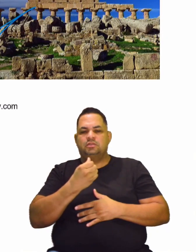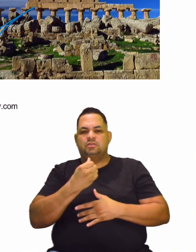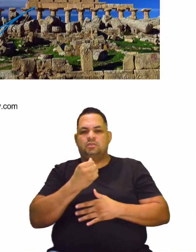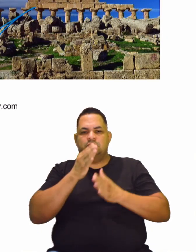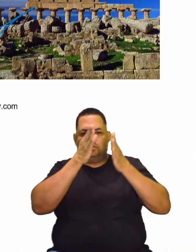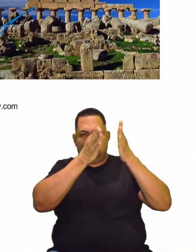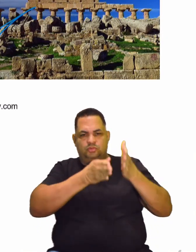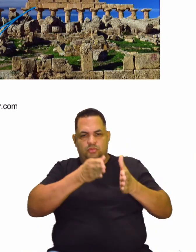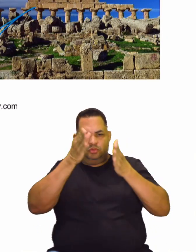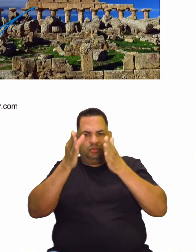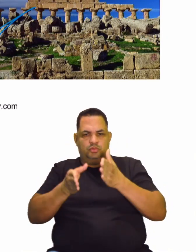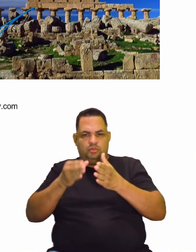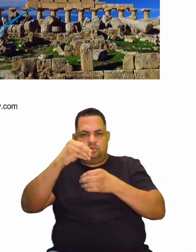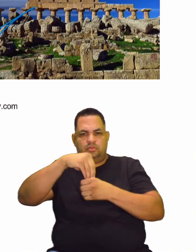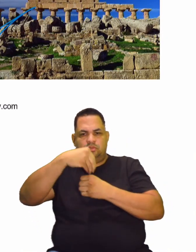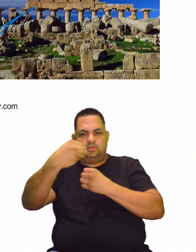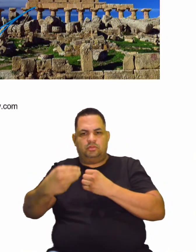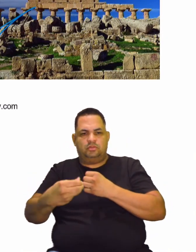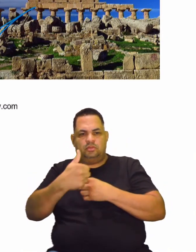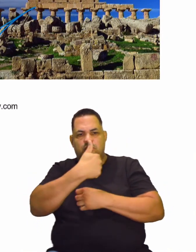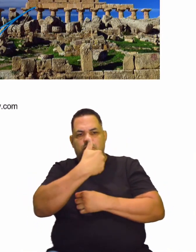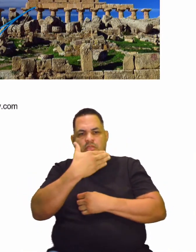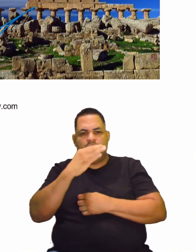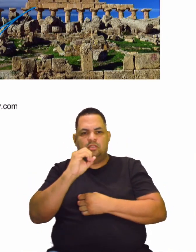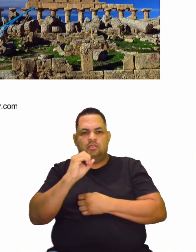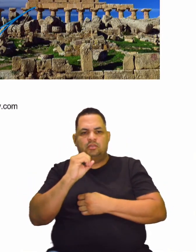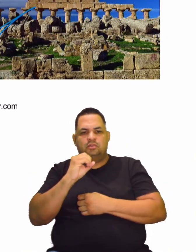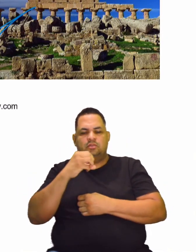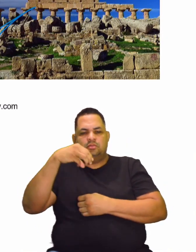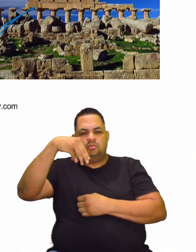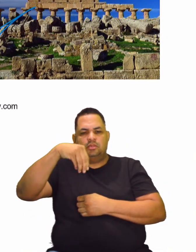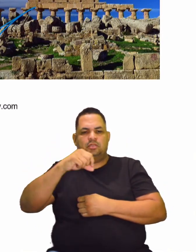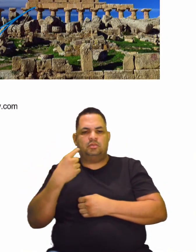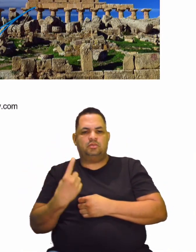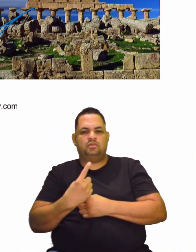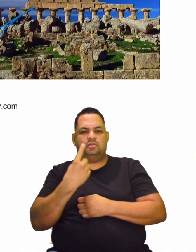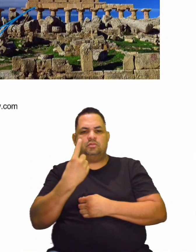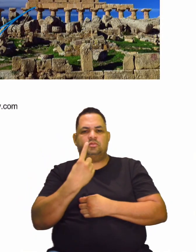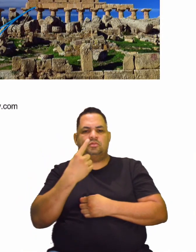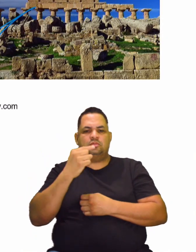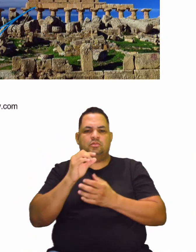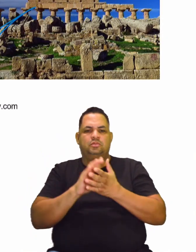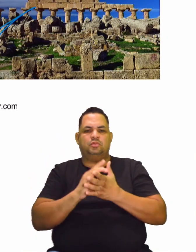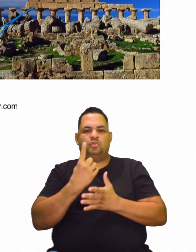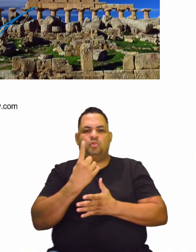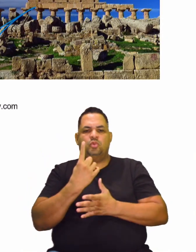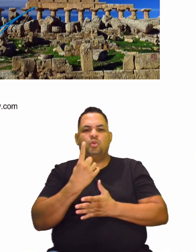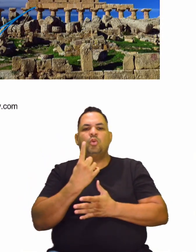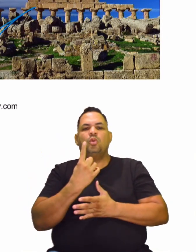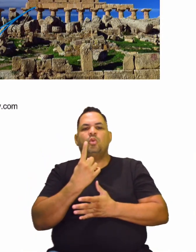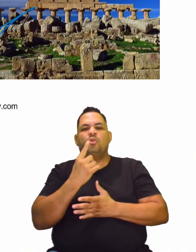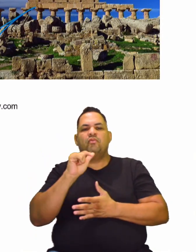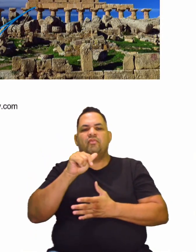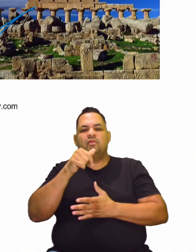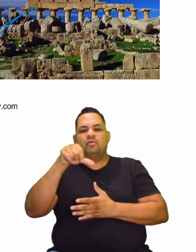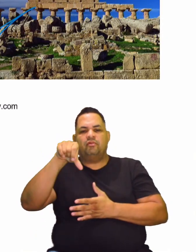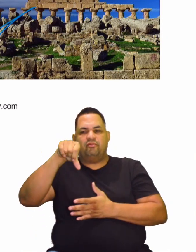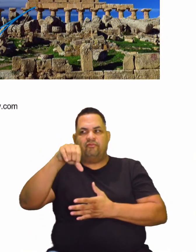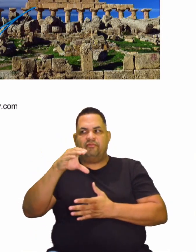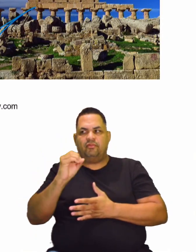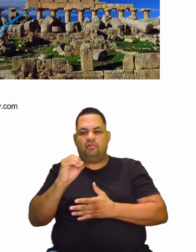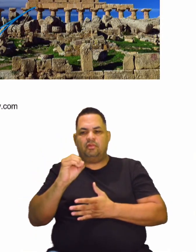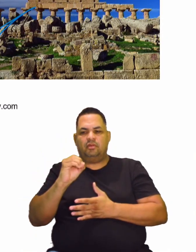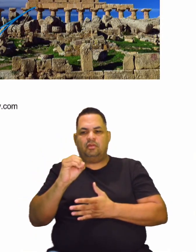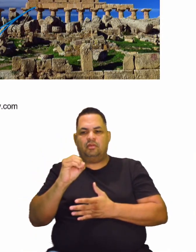de diâmetro, unia blocos de mármores com madeira. O estilo estético das colunas ficou conhecida